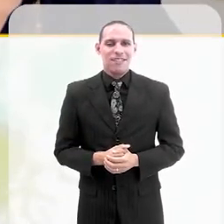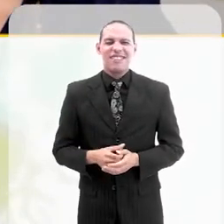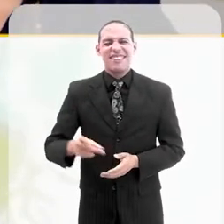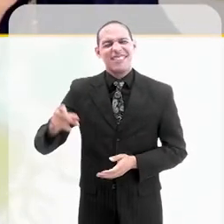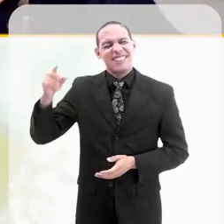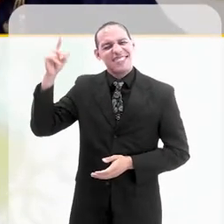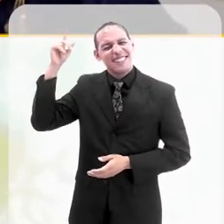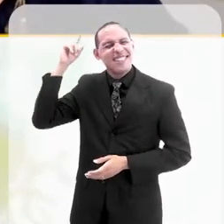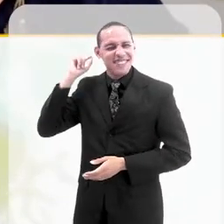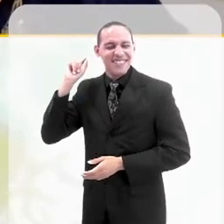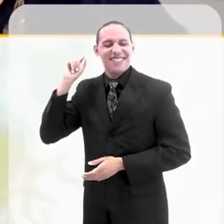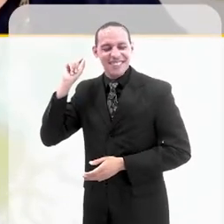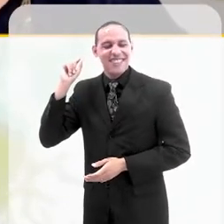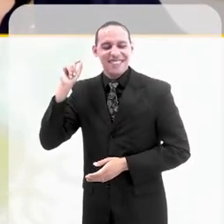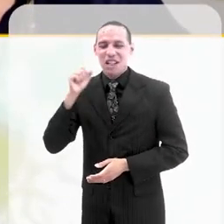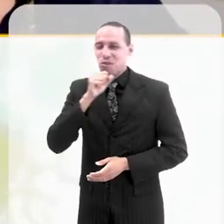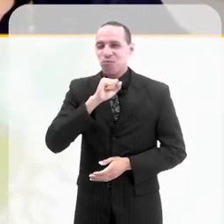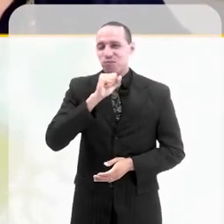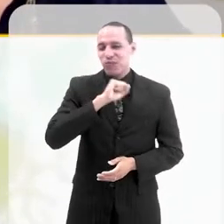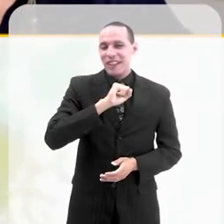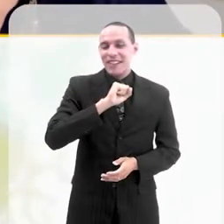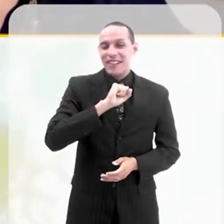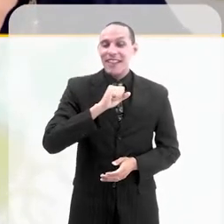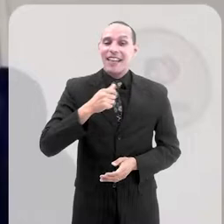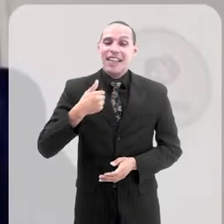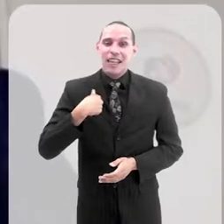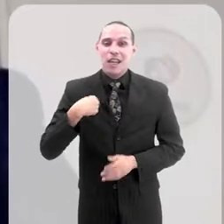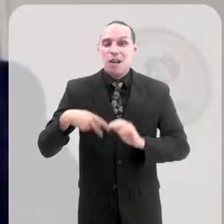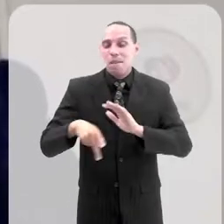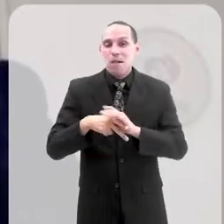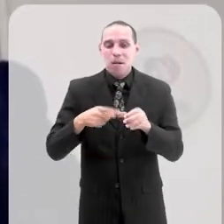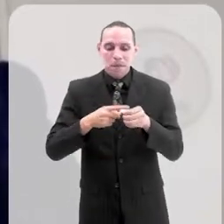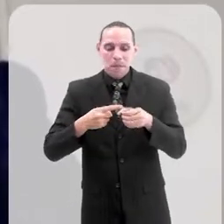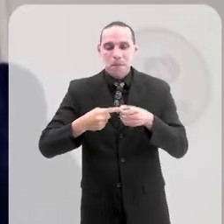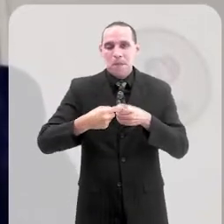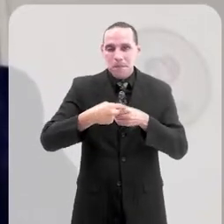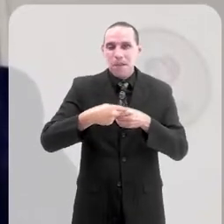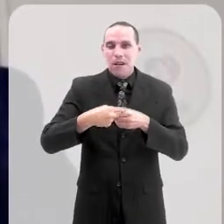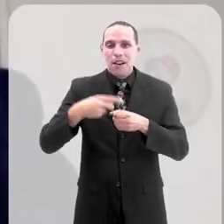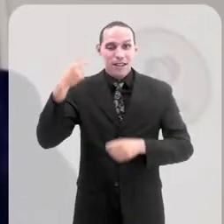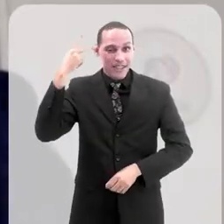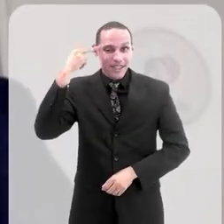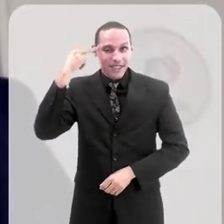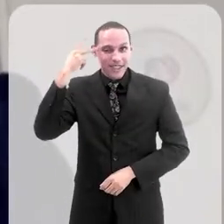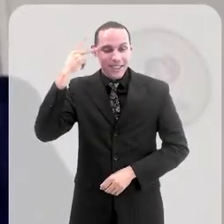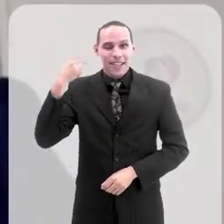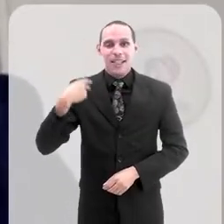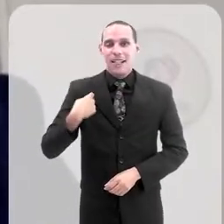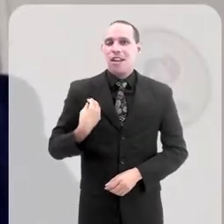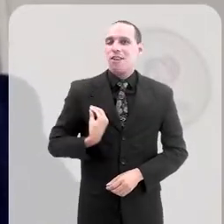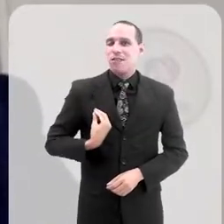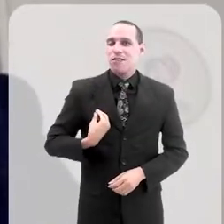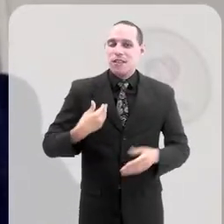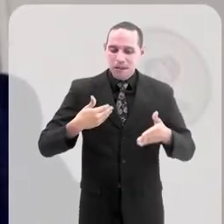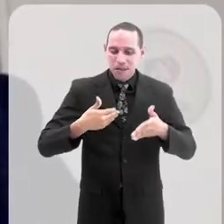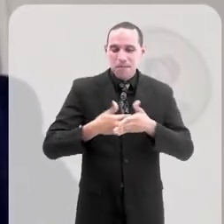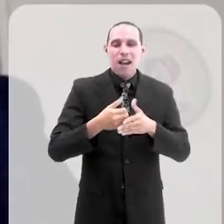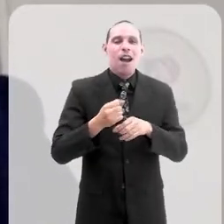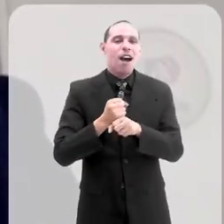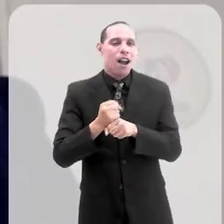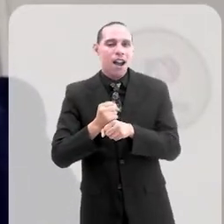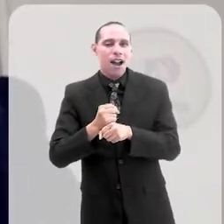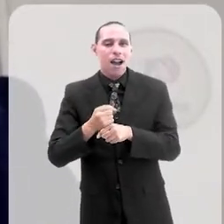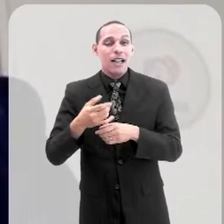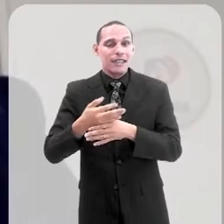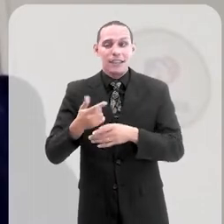É antiga, muito antiga. Bom, eu sou do interior de São Paulo, né? Eu morei muitos anos em Ribeirão Preto,